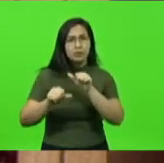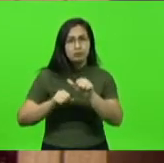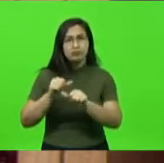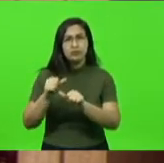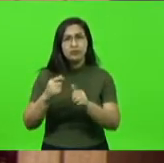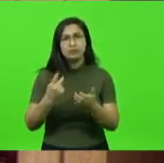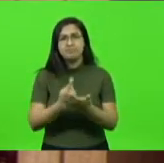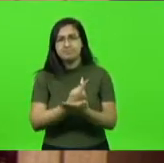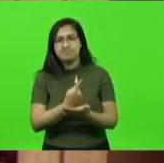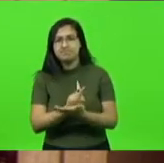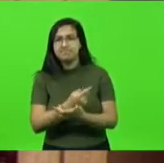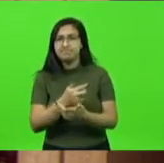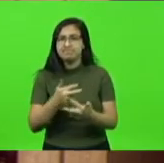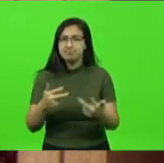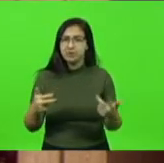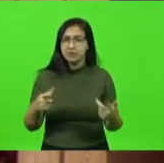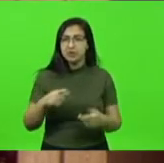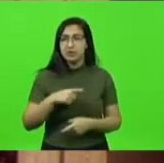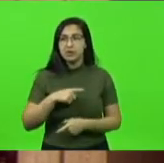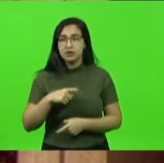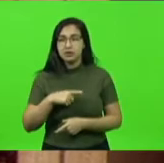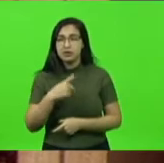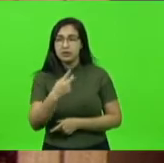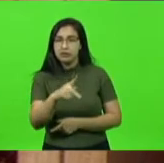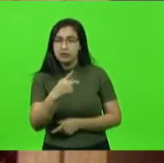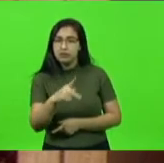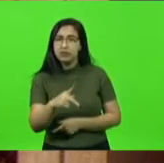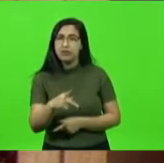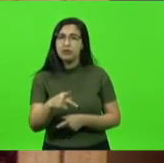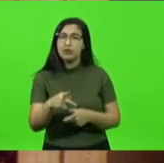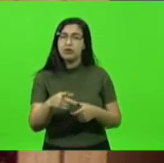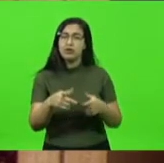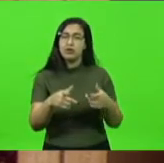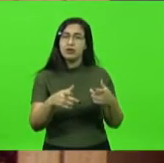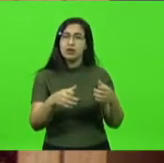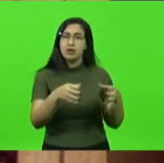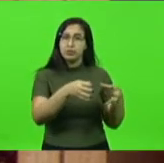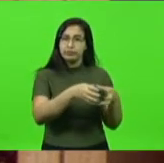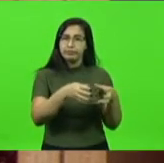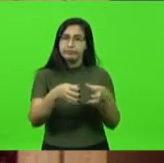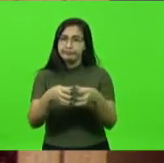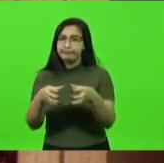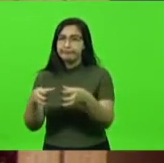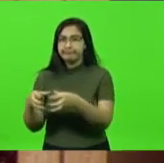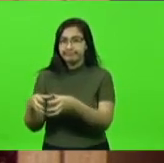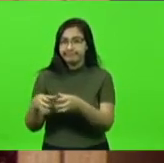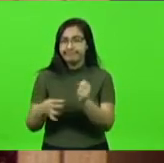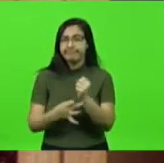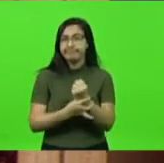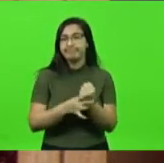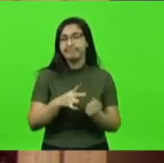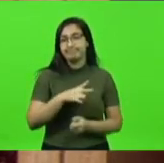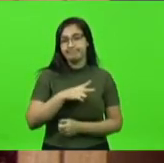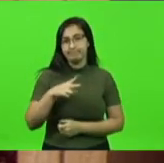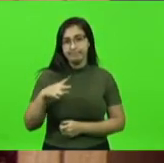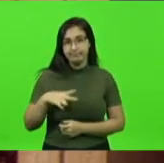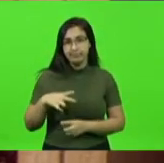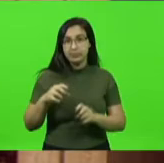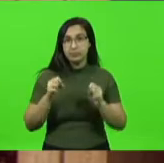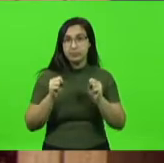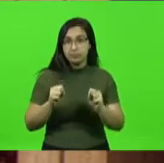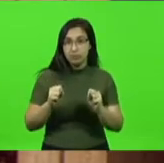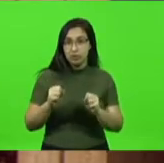imperfeições que a categoria tem, que as categorias têm de segurança pública, à medida que se é possível